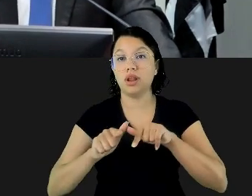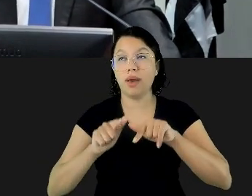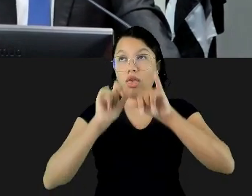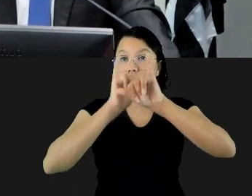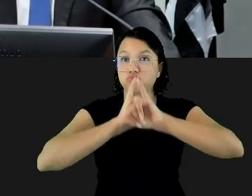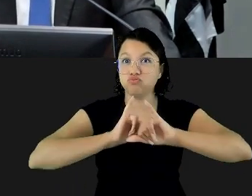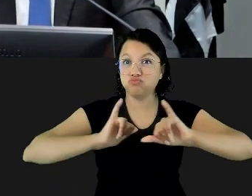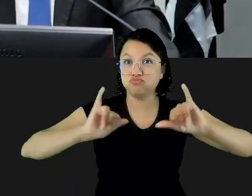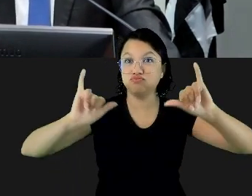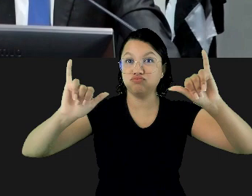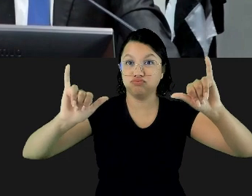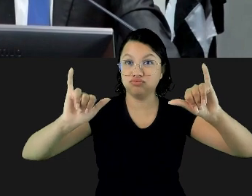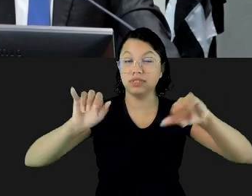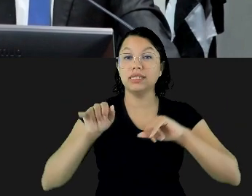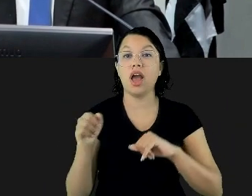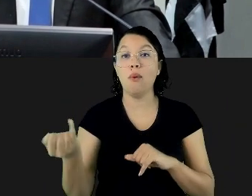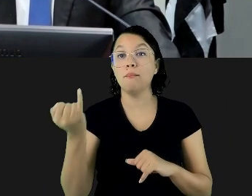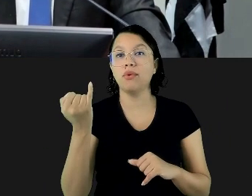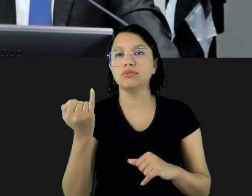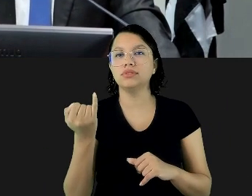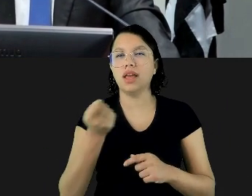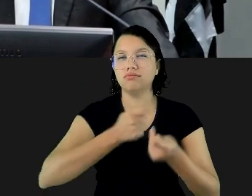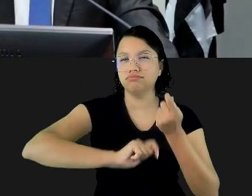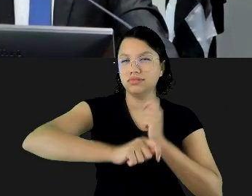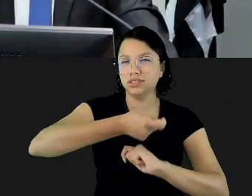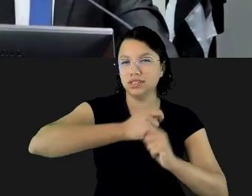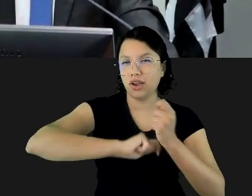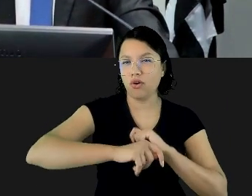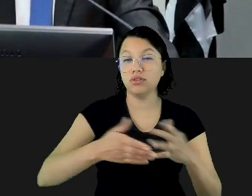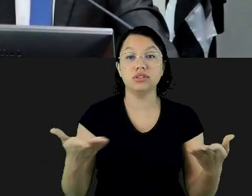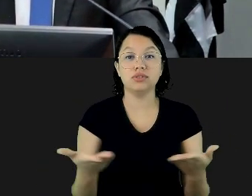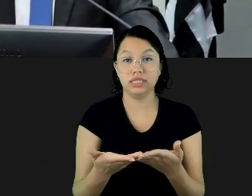nas oportunidades de negócio que a Rota vai proporcionar.